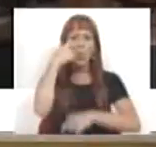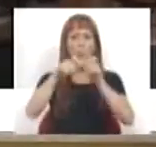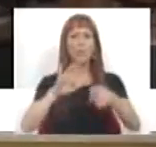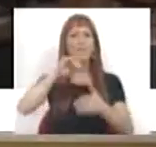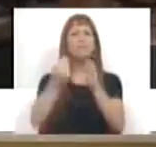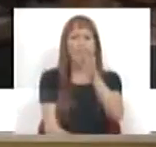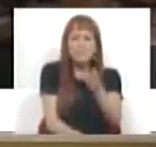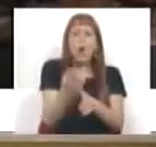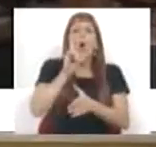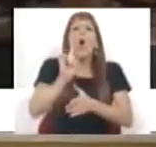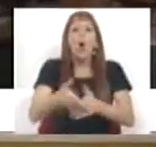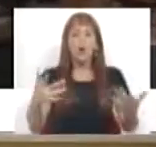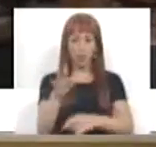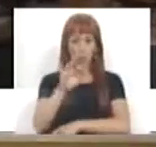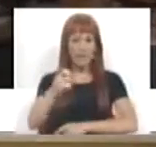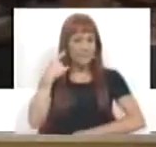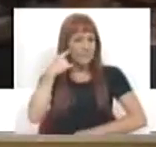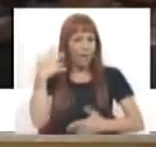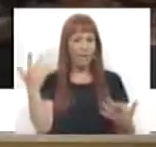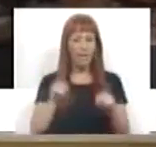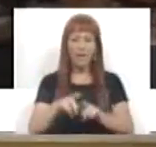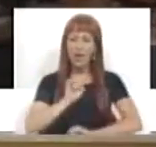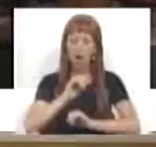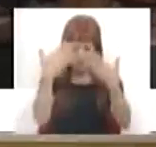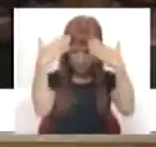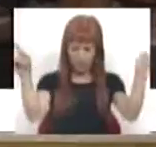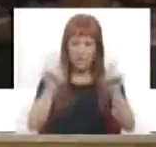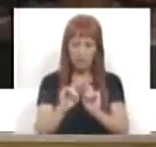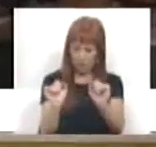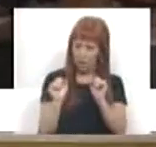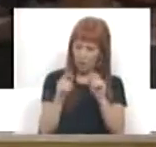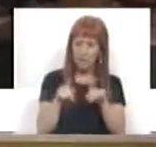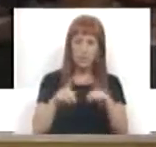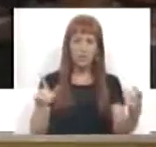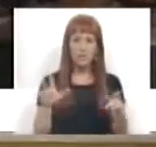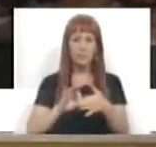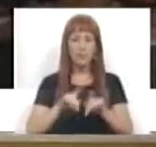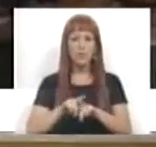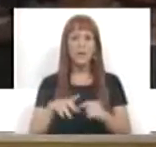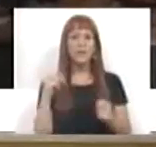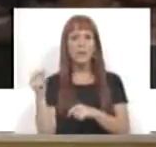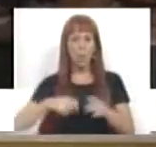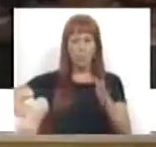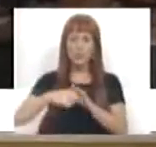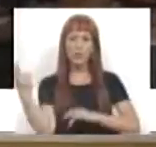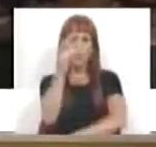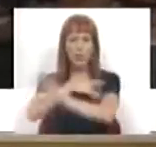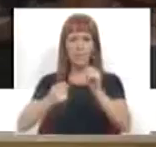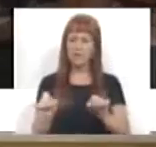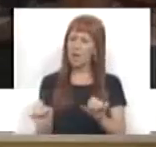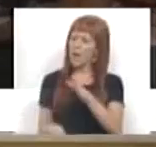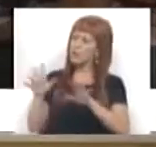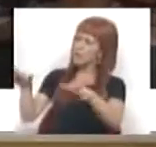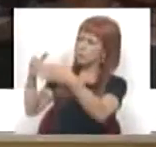povo constituinte? 40 anos depois, a nossa democracia encolhe-se sob a pressão de uma União Europeia nascida nas